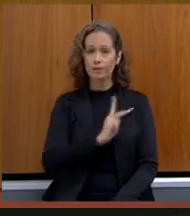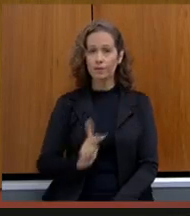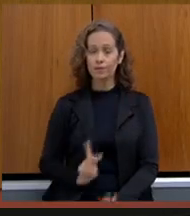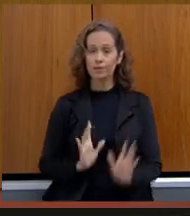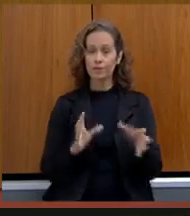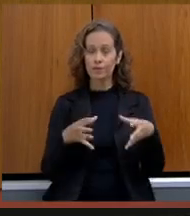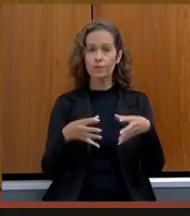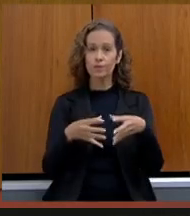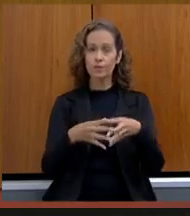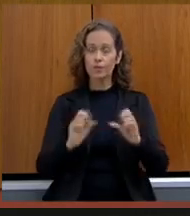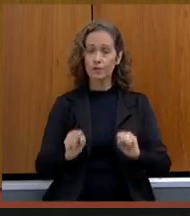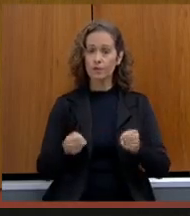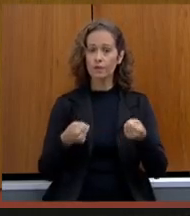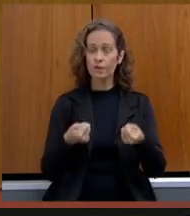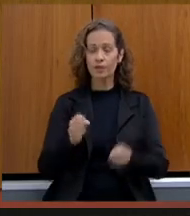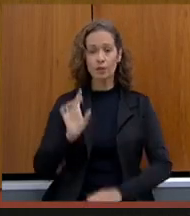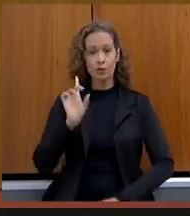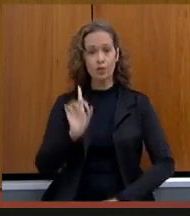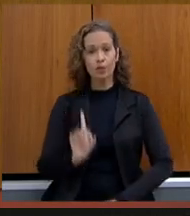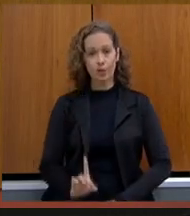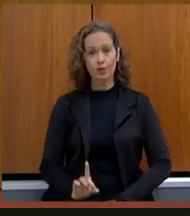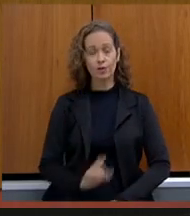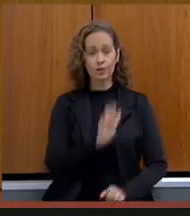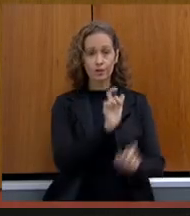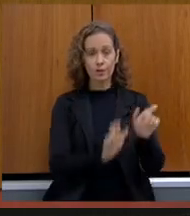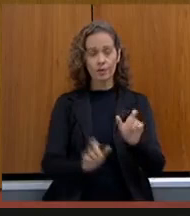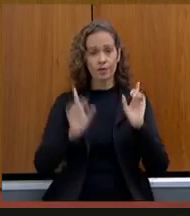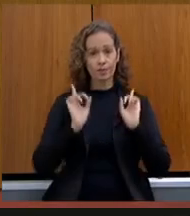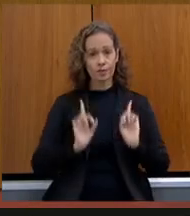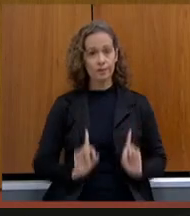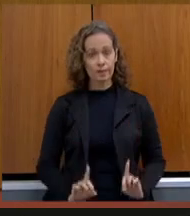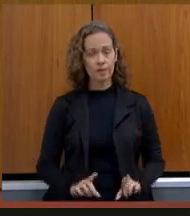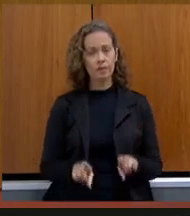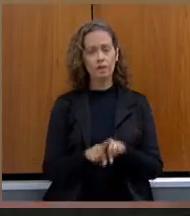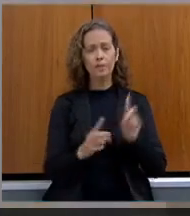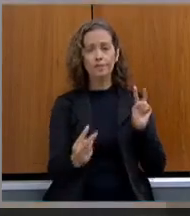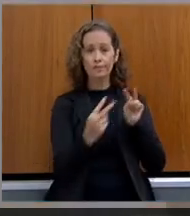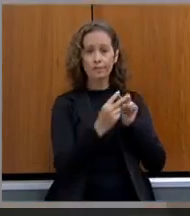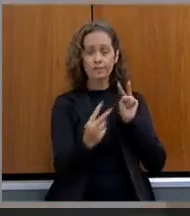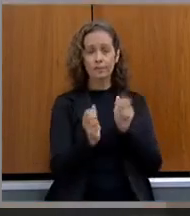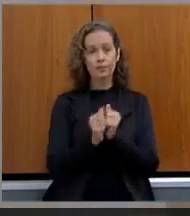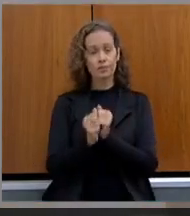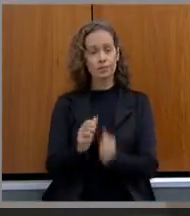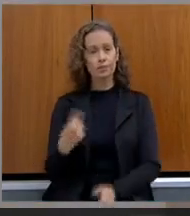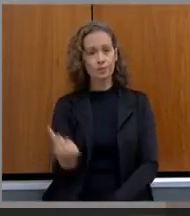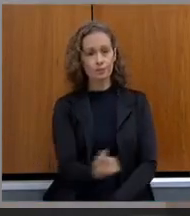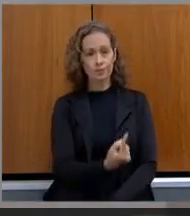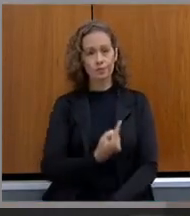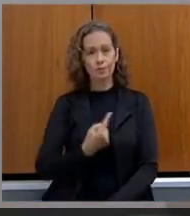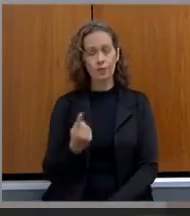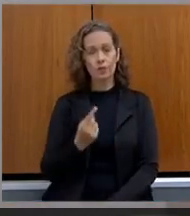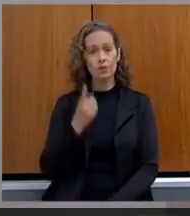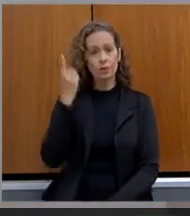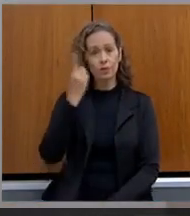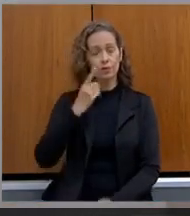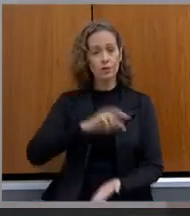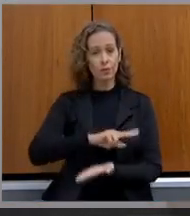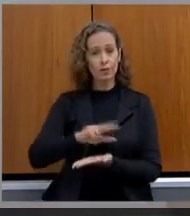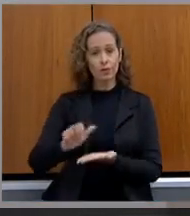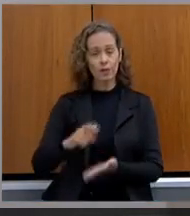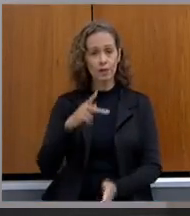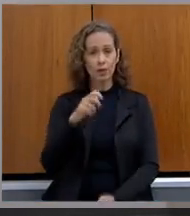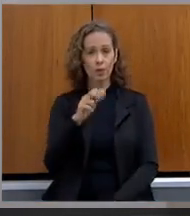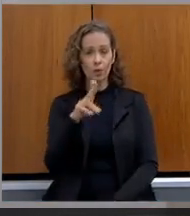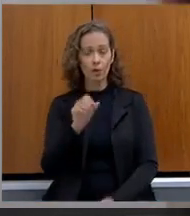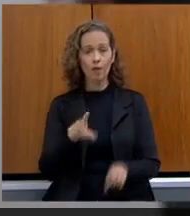e de defesa dos direitos da pessoa com deficiência e virtualmente também conosco os deputados Dr